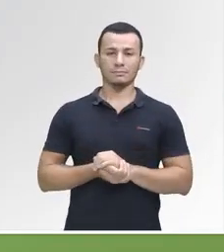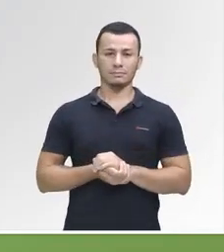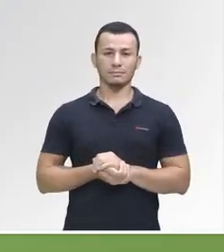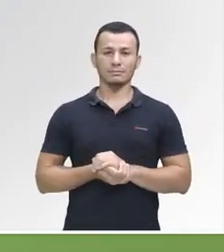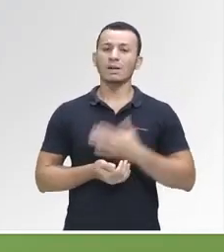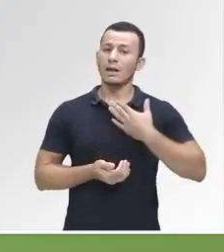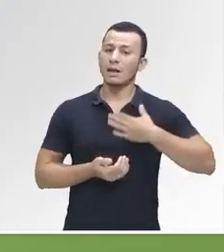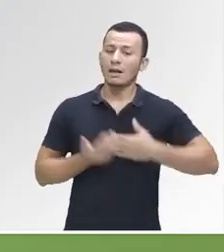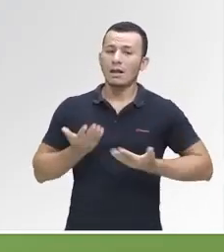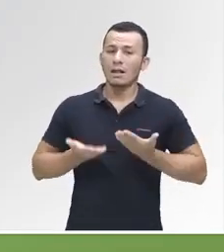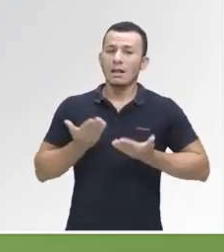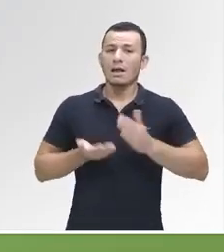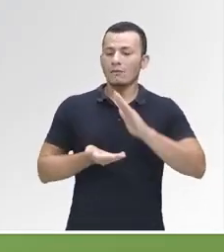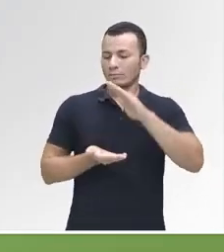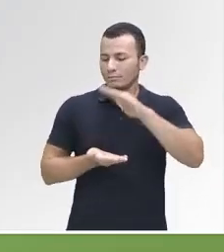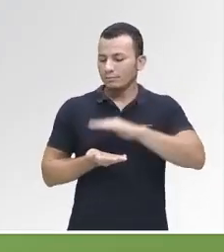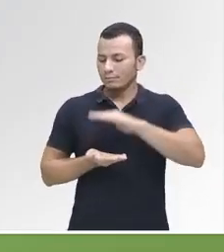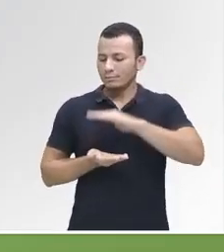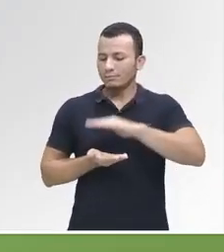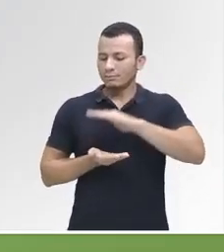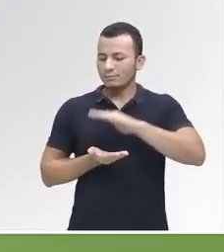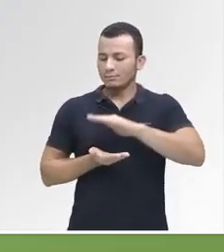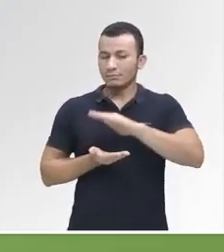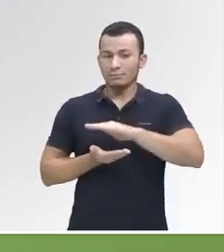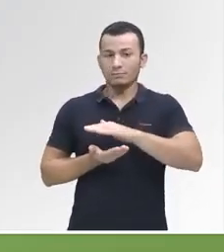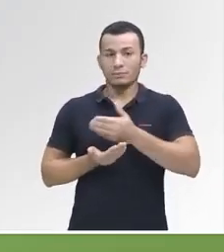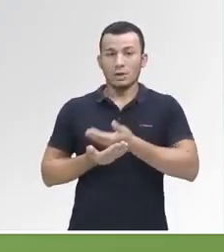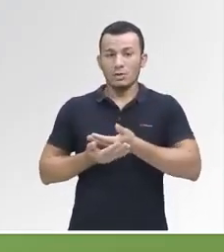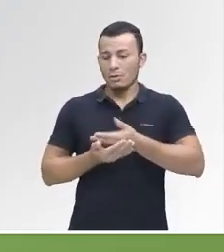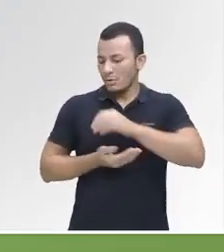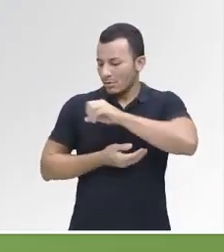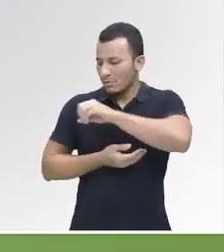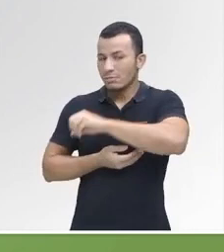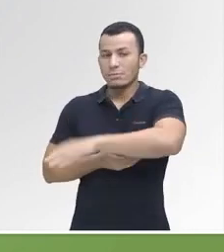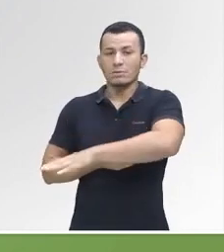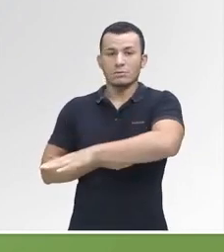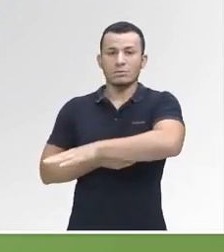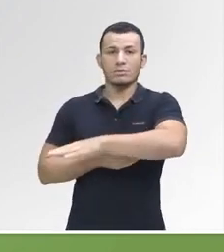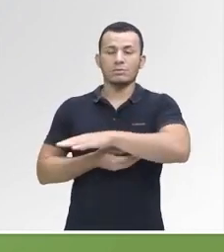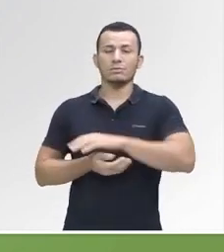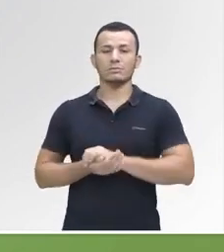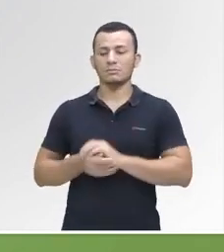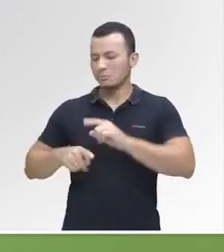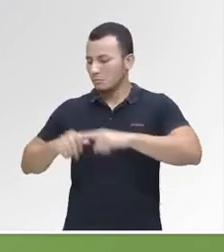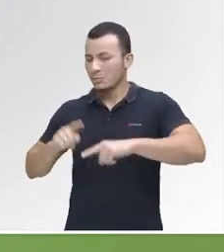suavemente até que seja expelido o corpo estranho.